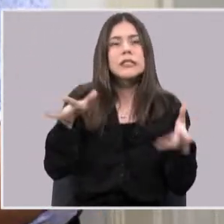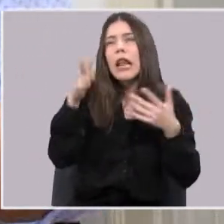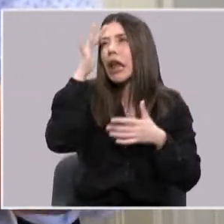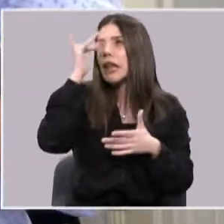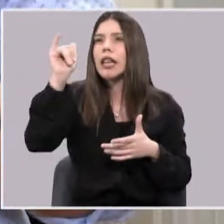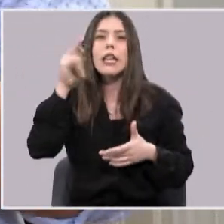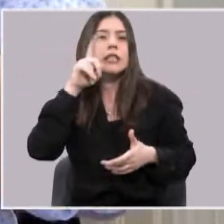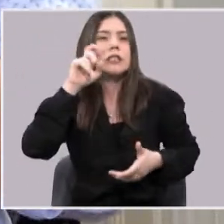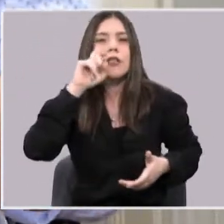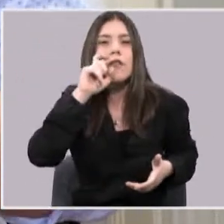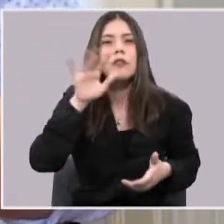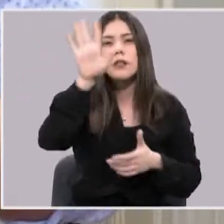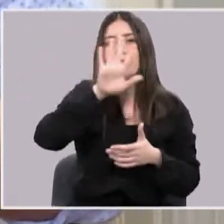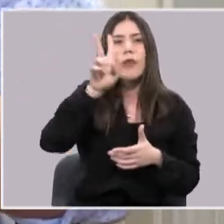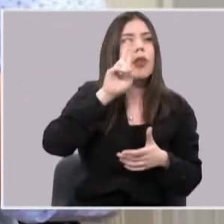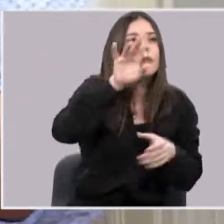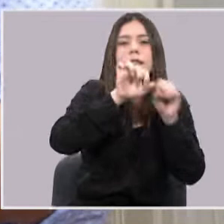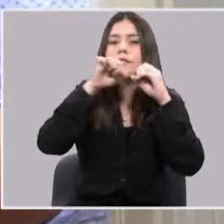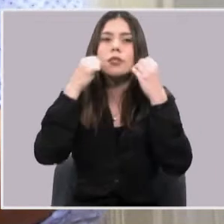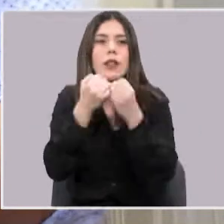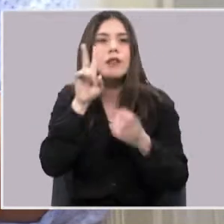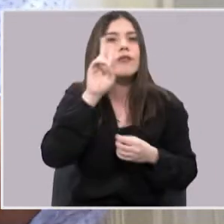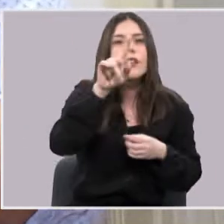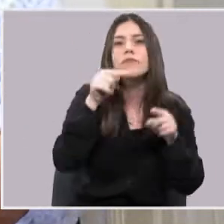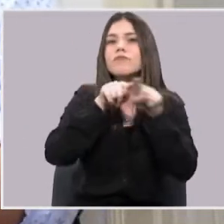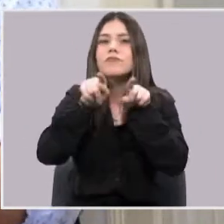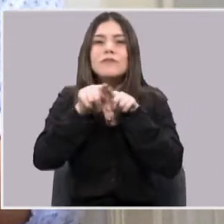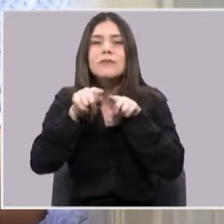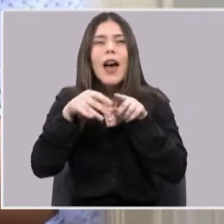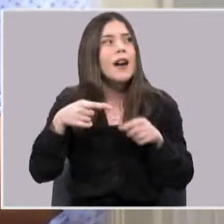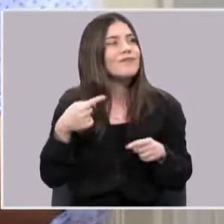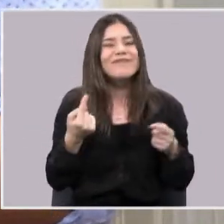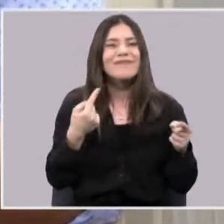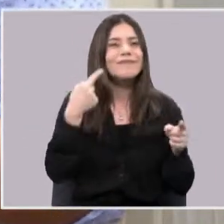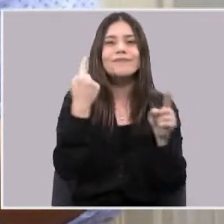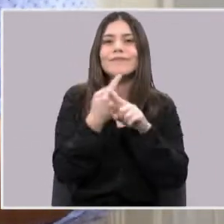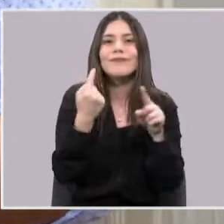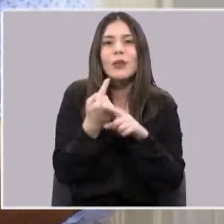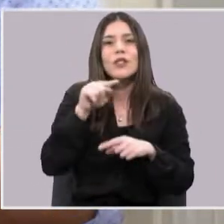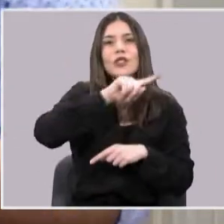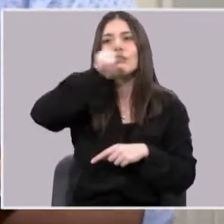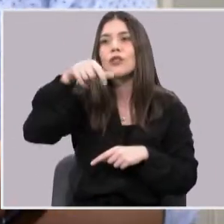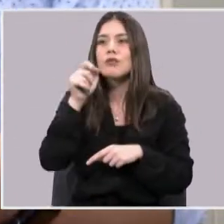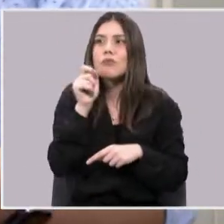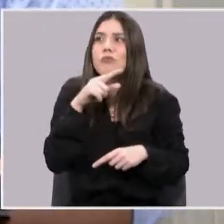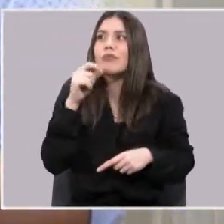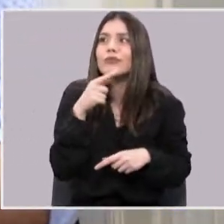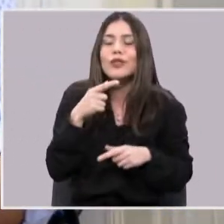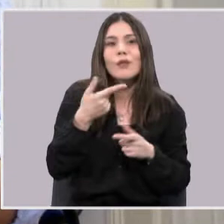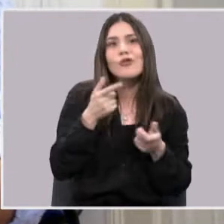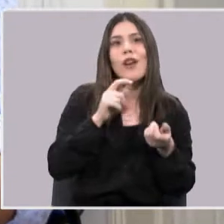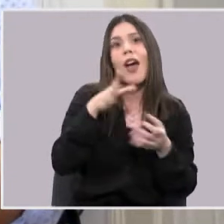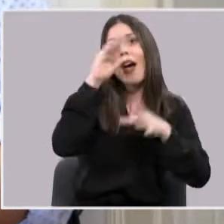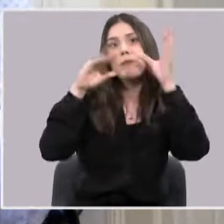seja a ideologia ou a forma de ver a sociedade e de ver a política, há sempre há sempre um conjunto de